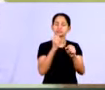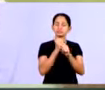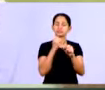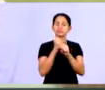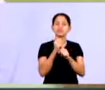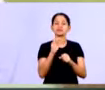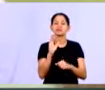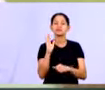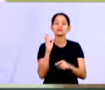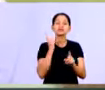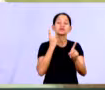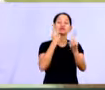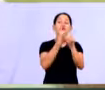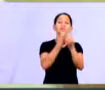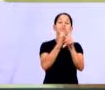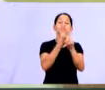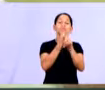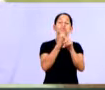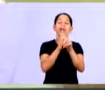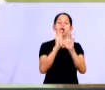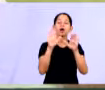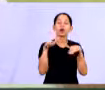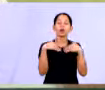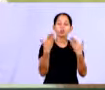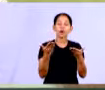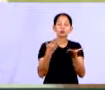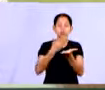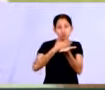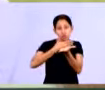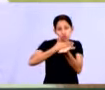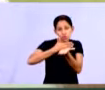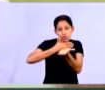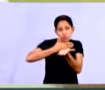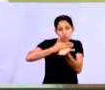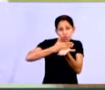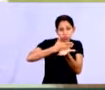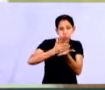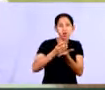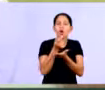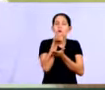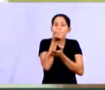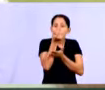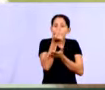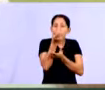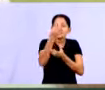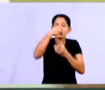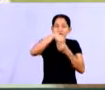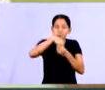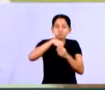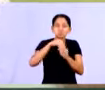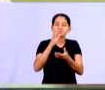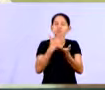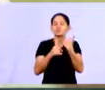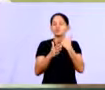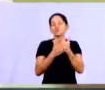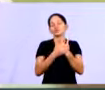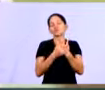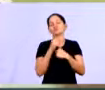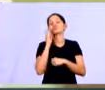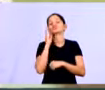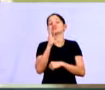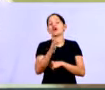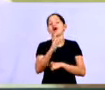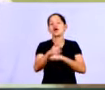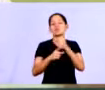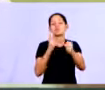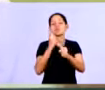precisa tentar encontrar aquele momento zero, em que o meu negócio está prestes a pagar todo o meu investimento inicial, até aquele próximo ano ele já pagou para